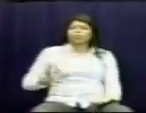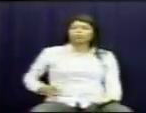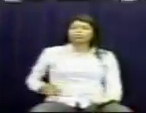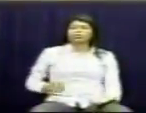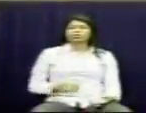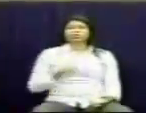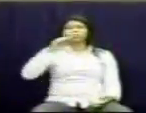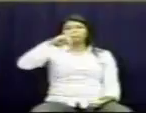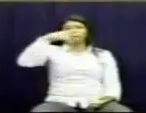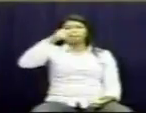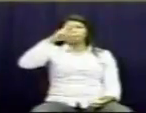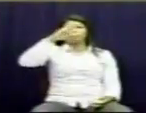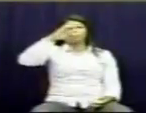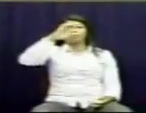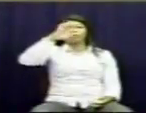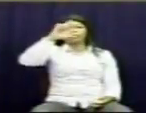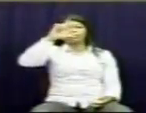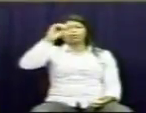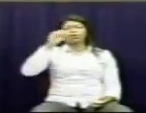ele.